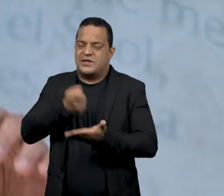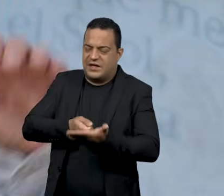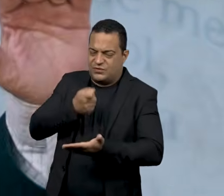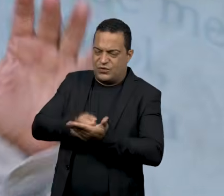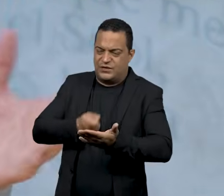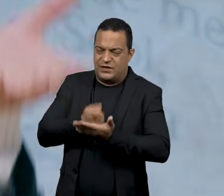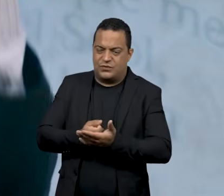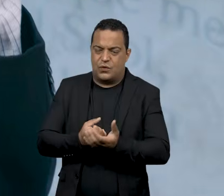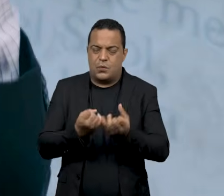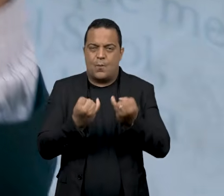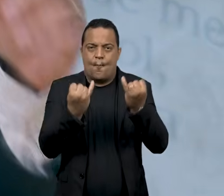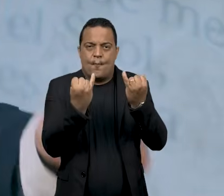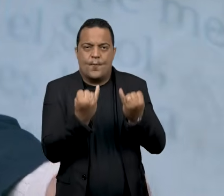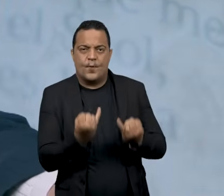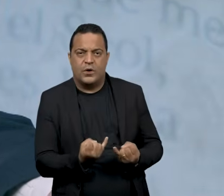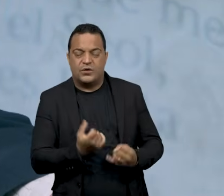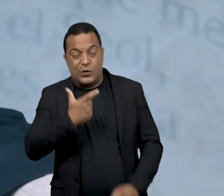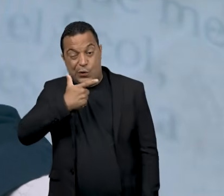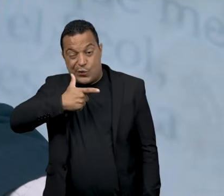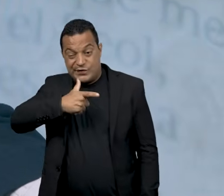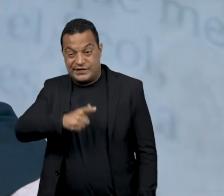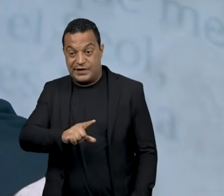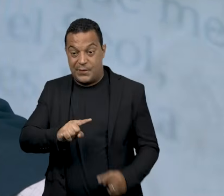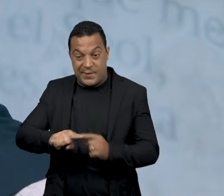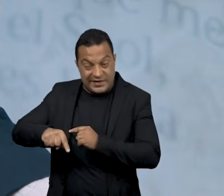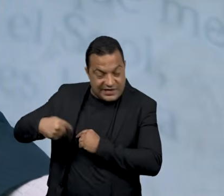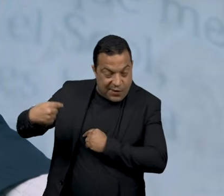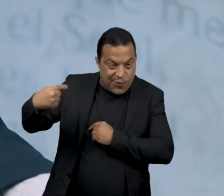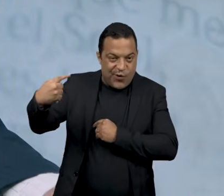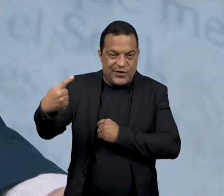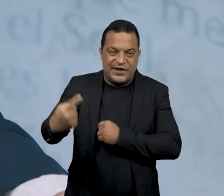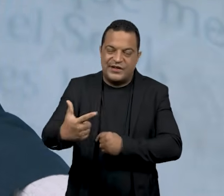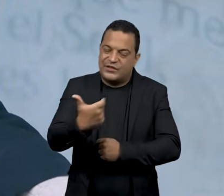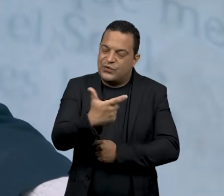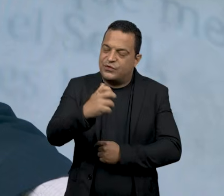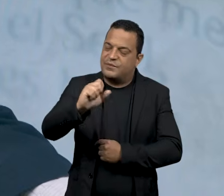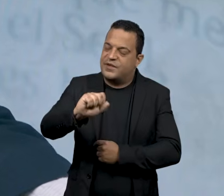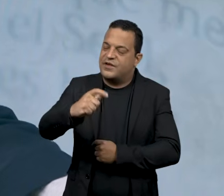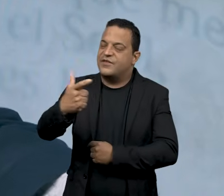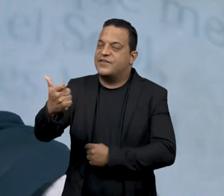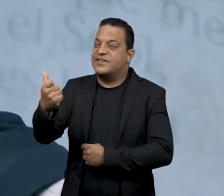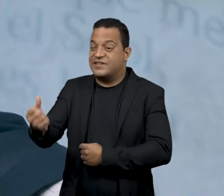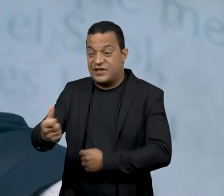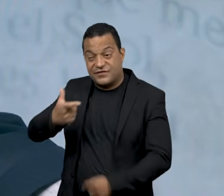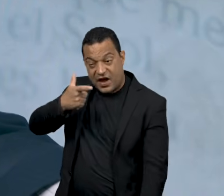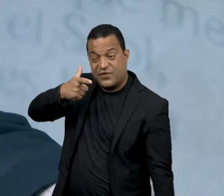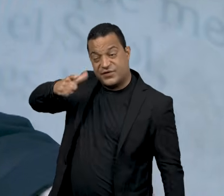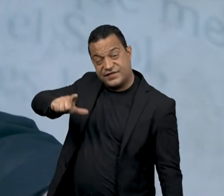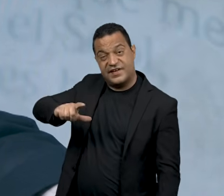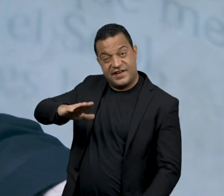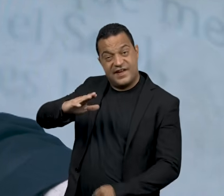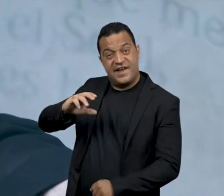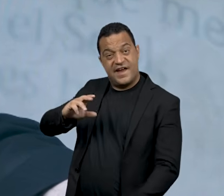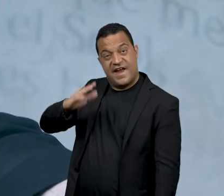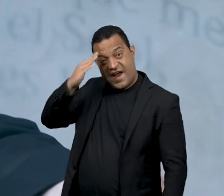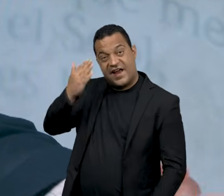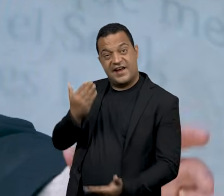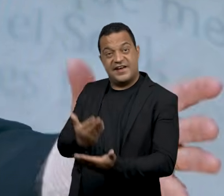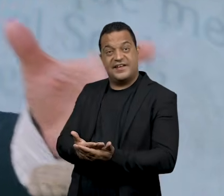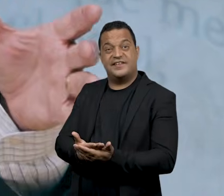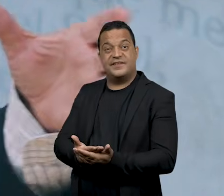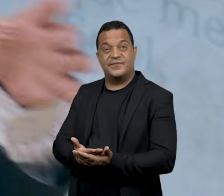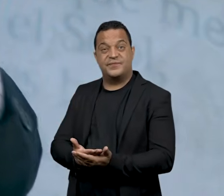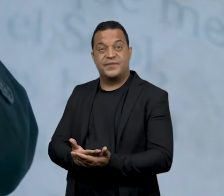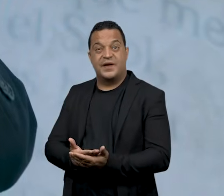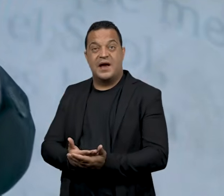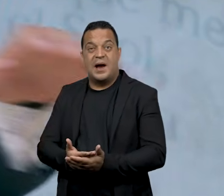2025, renova o desejo de agora em 2026 vai, e às vezes não vai, né? Logo